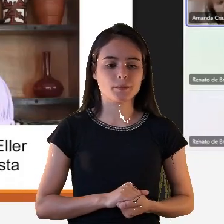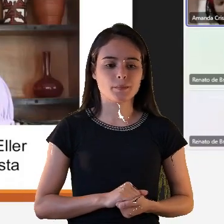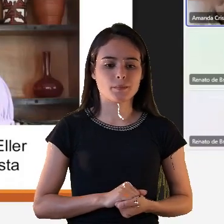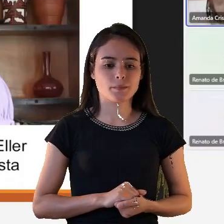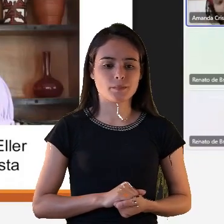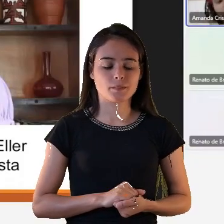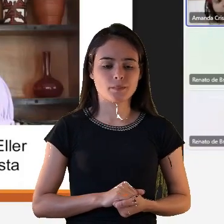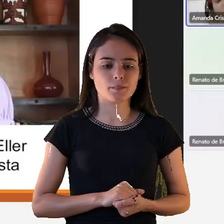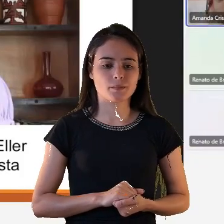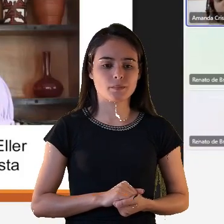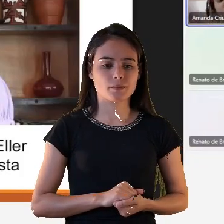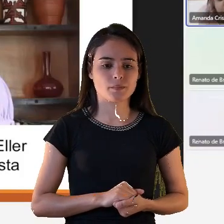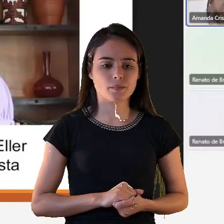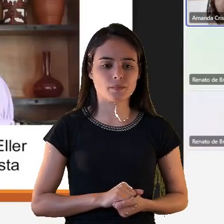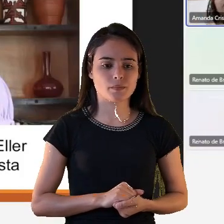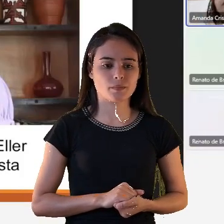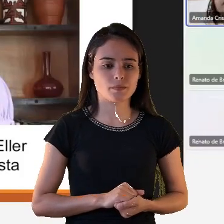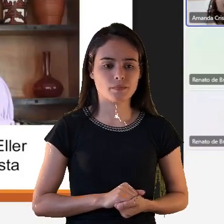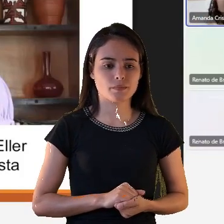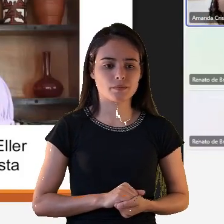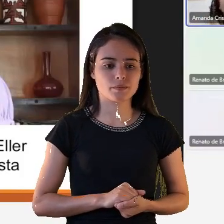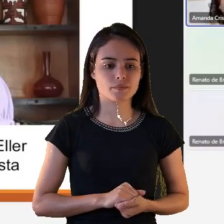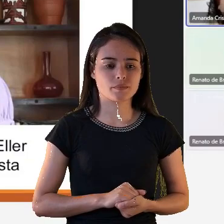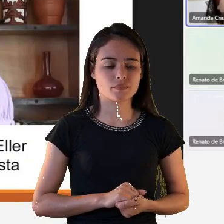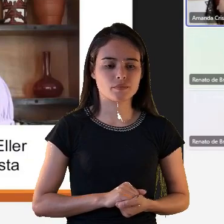o vírus, e com isso,